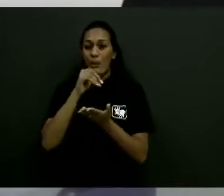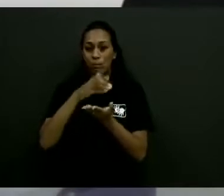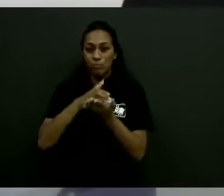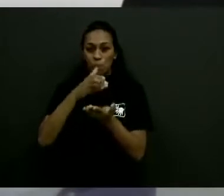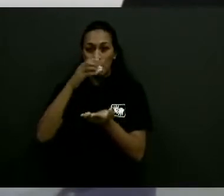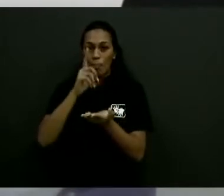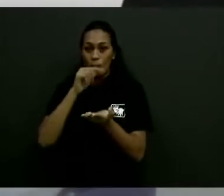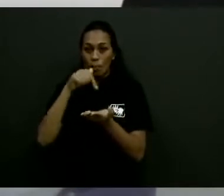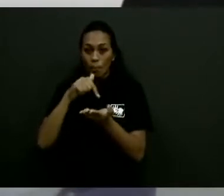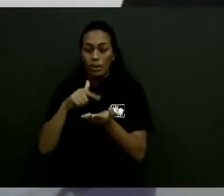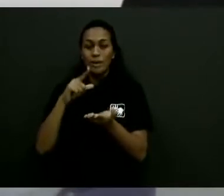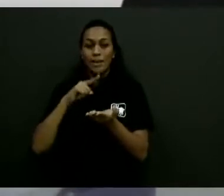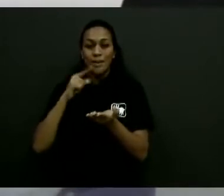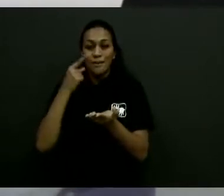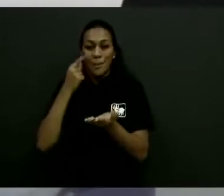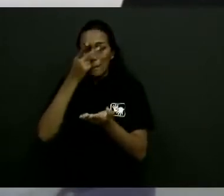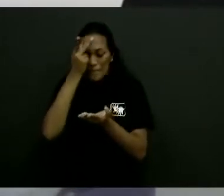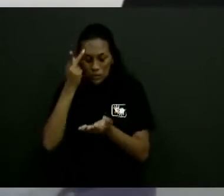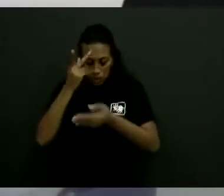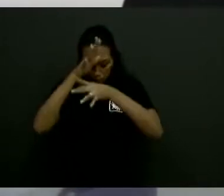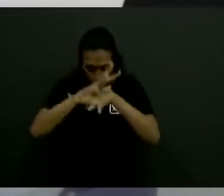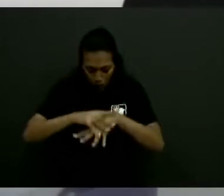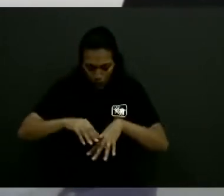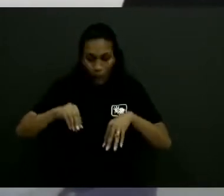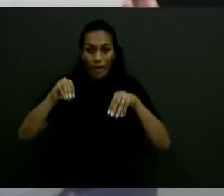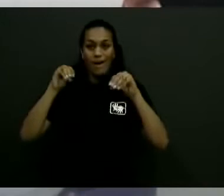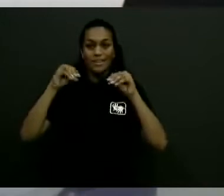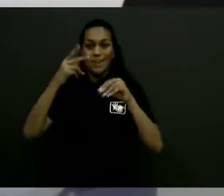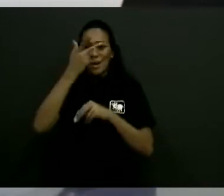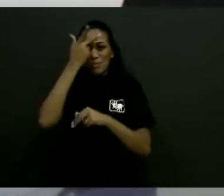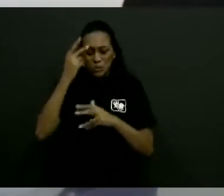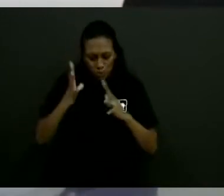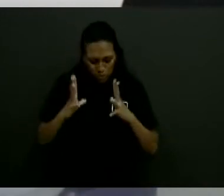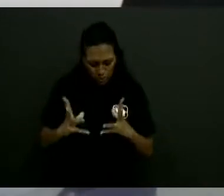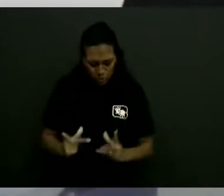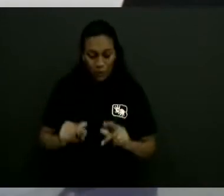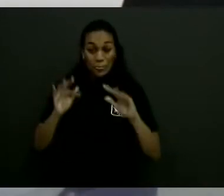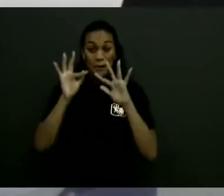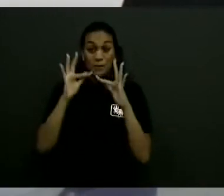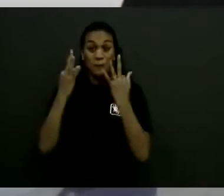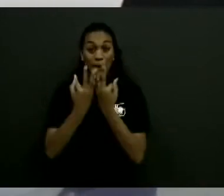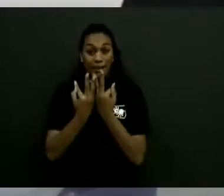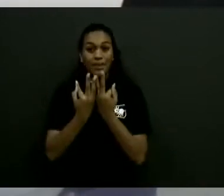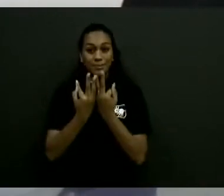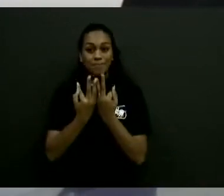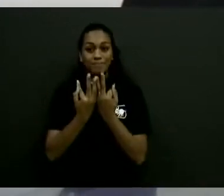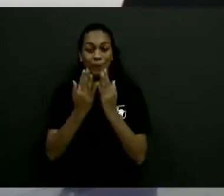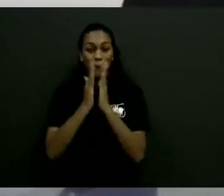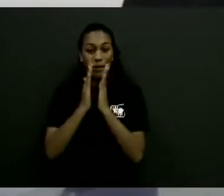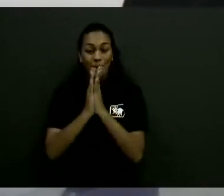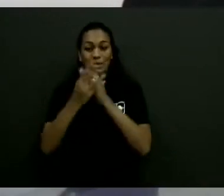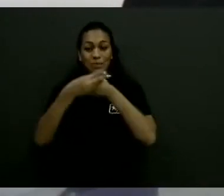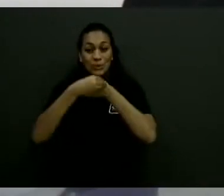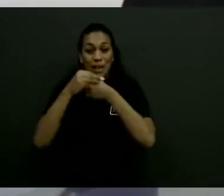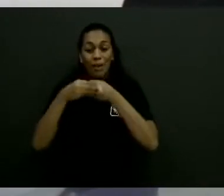E o que eu tenho visto de gente sendo curada, gente sendo restaurada, as famílias, nas células. Então essa